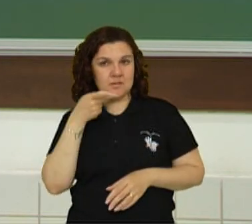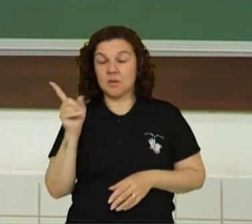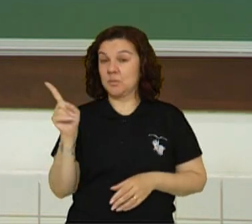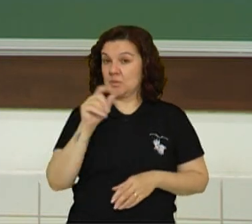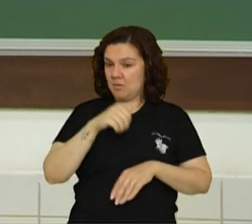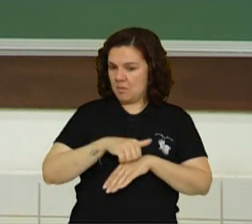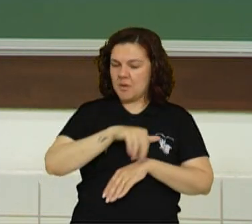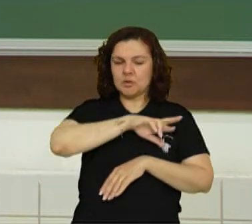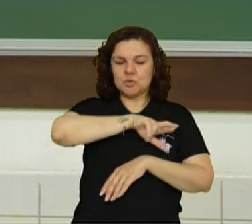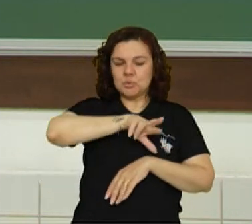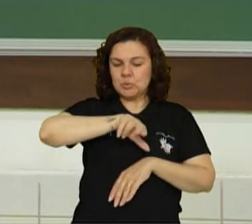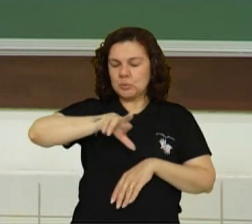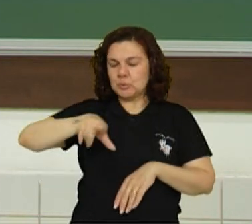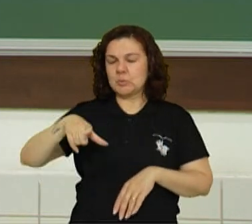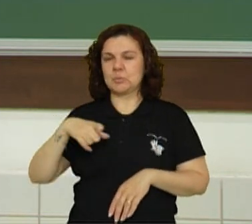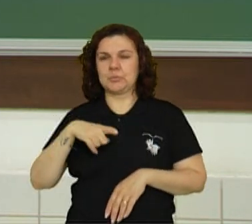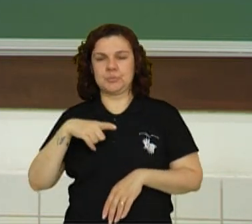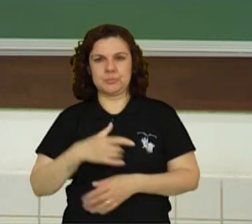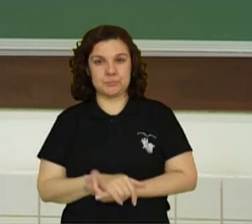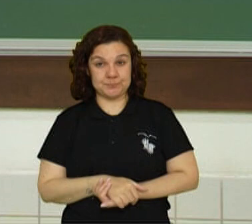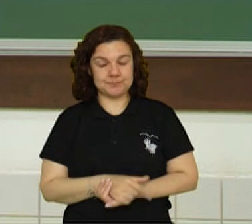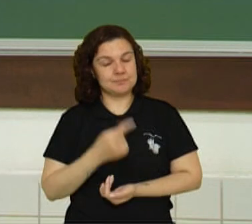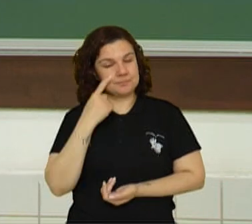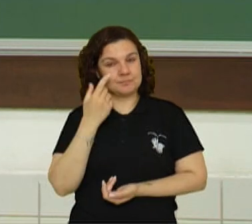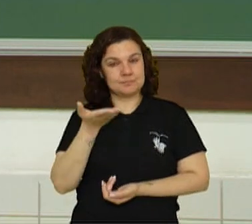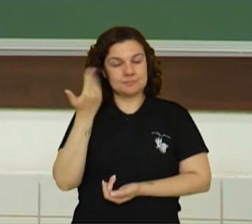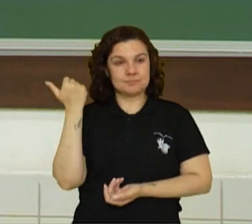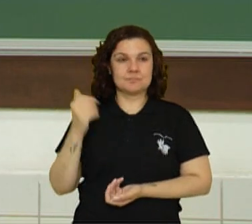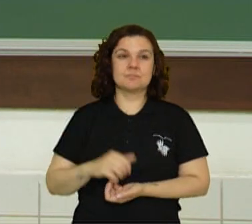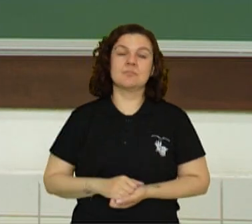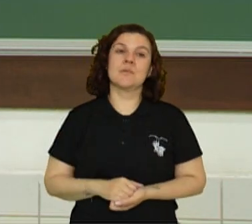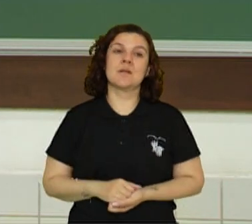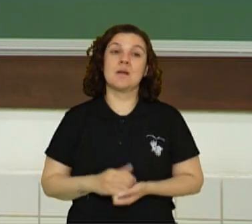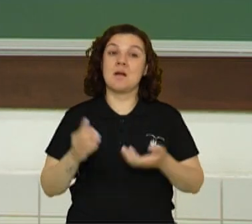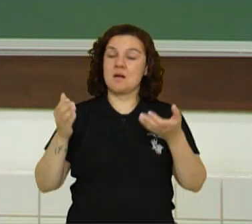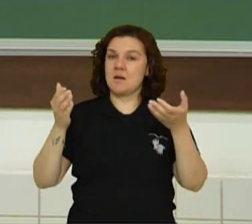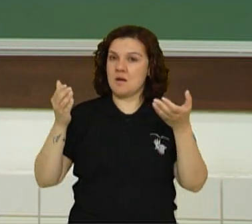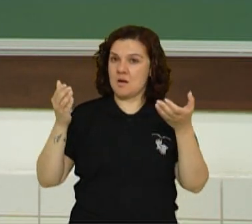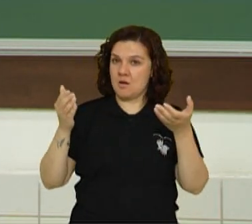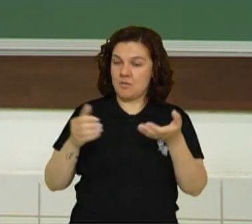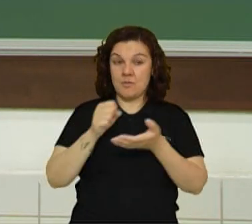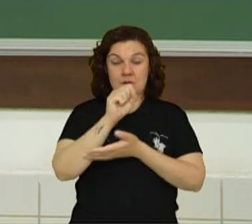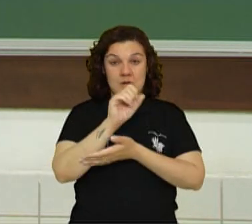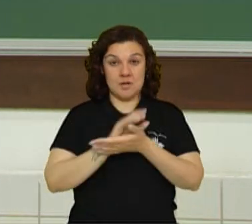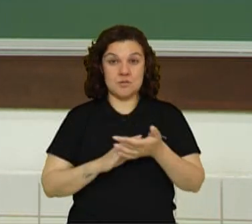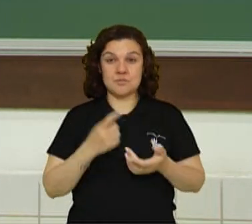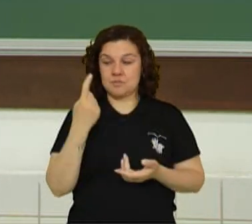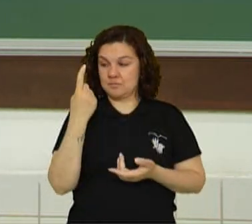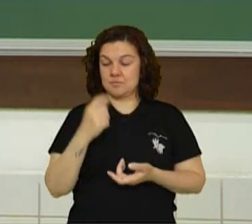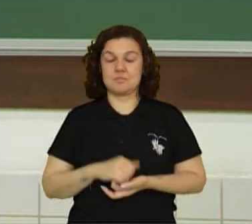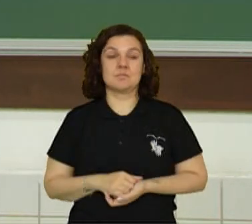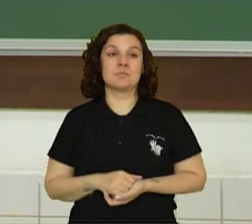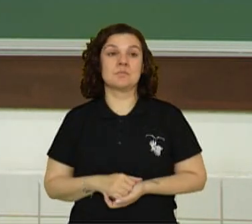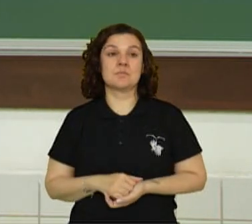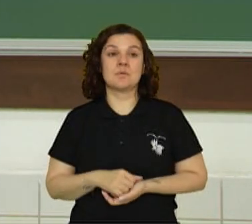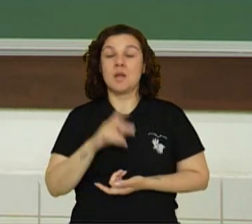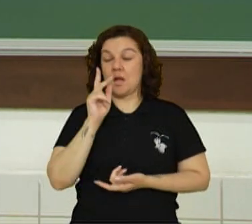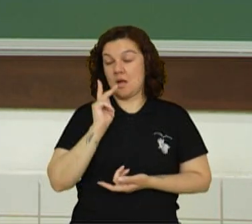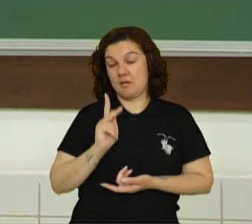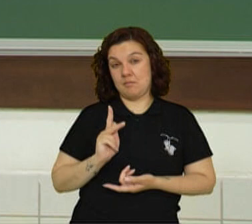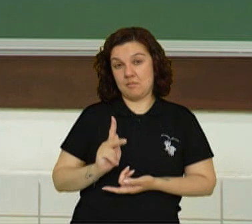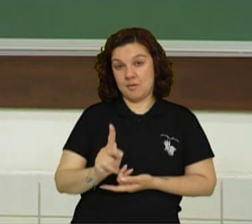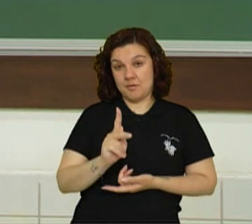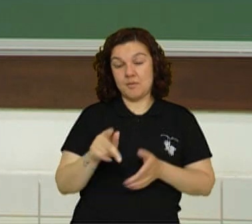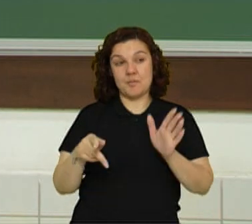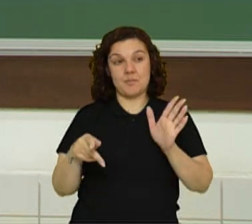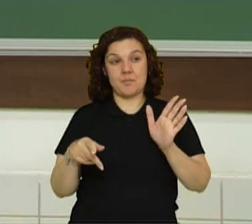Ela vale para todos os poliedros. Vamos para frente. No exercício 1, ainda vamos trabalhar